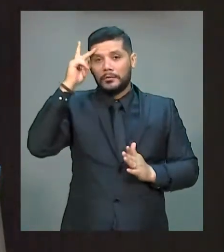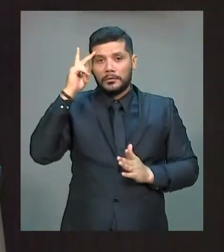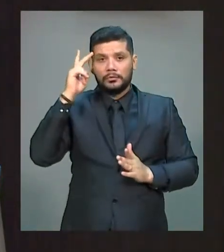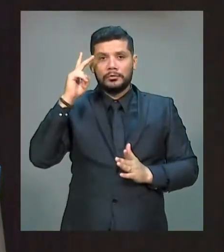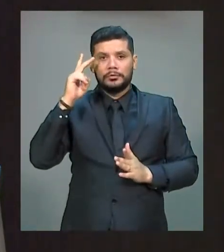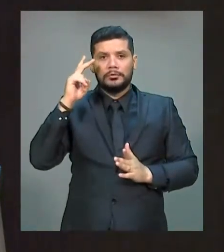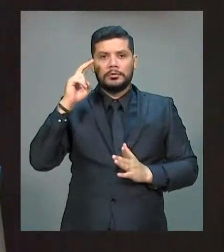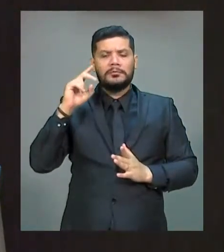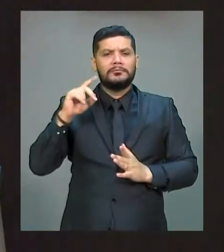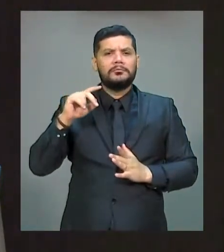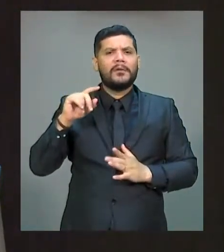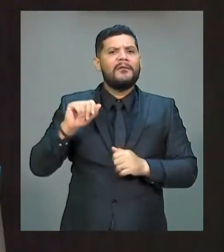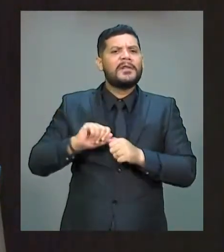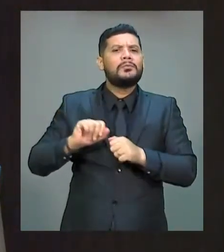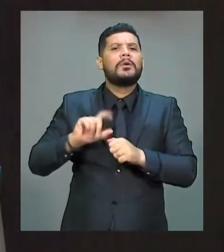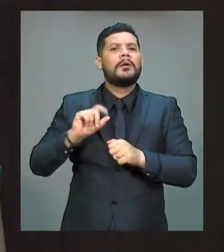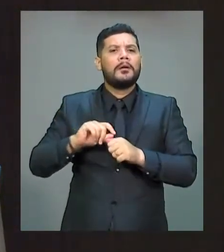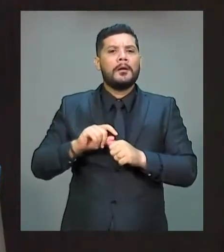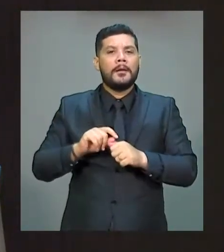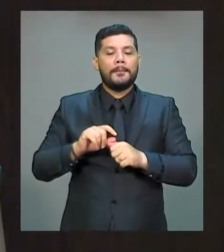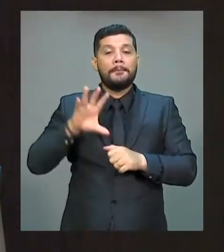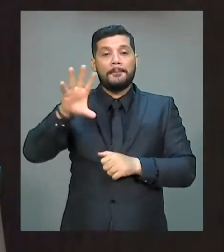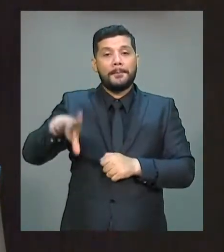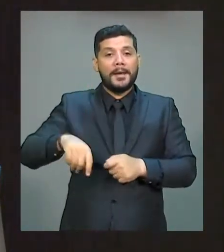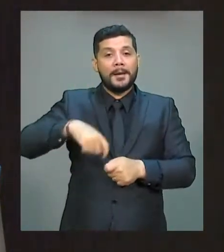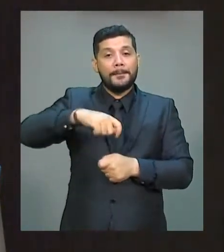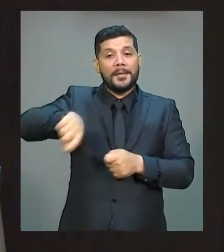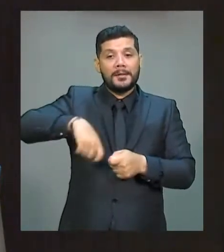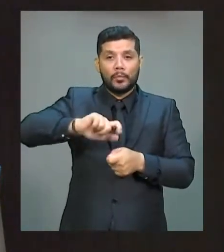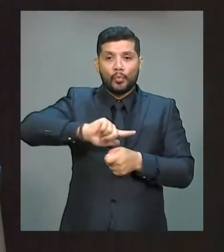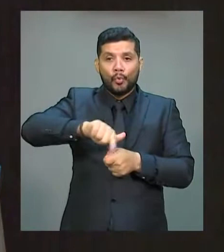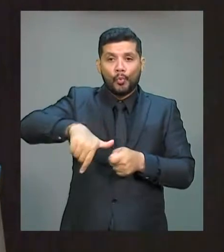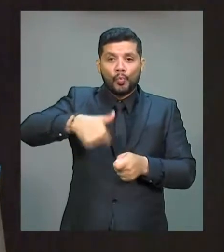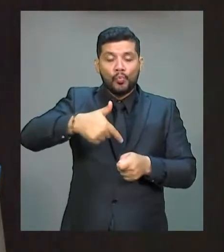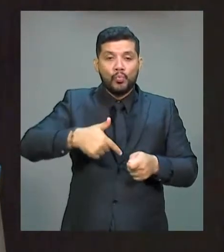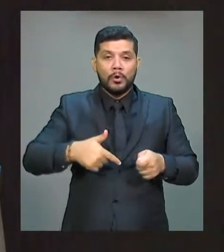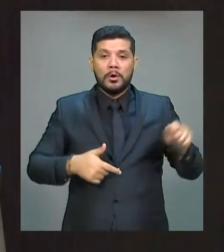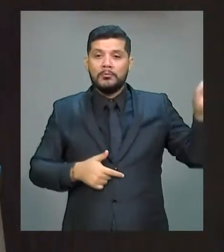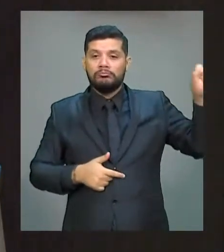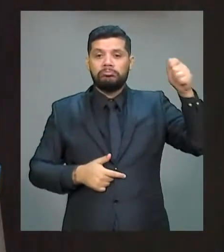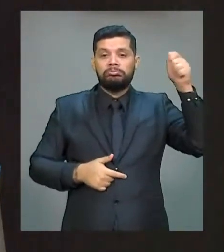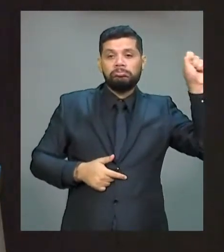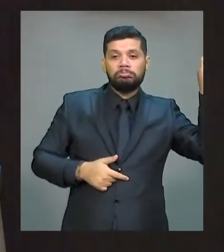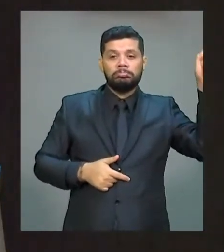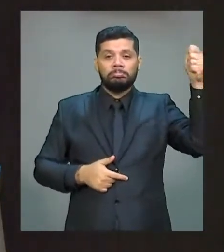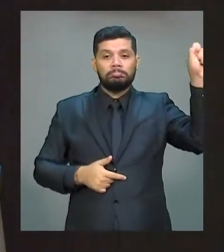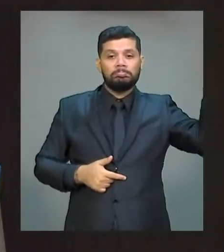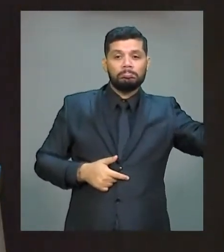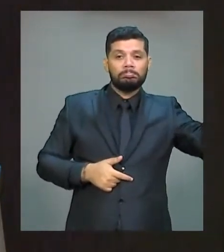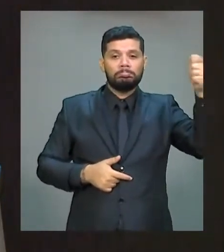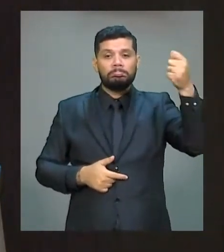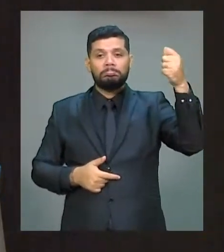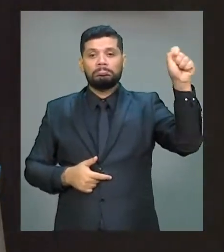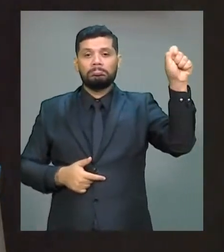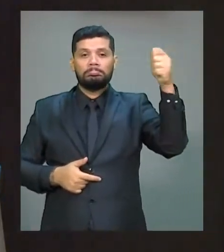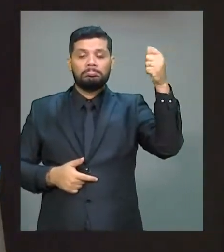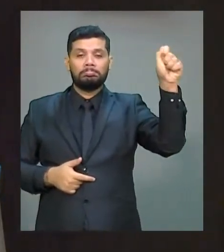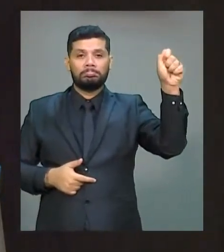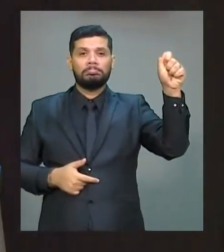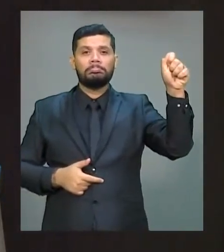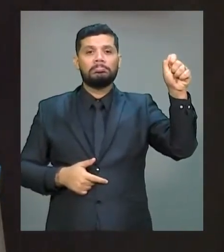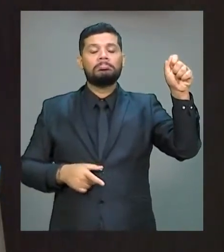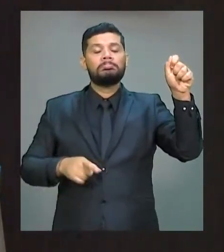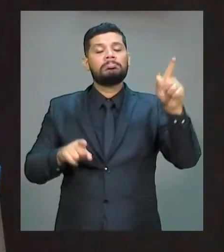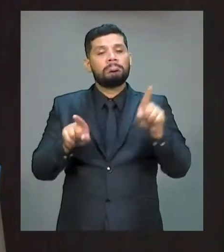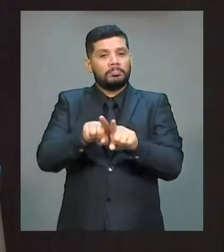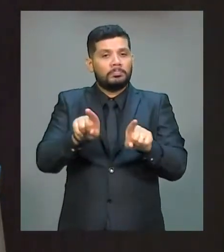e cartazes pela vacina. Acabei de ver aqui, estavam representantes do Movimento